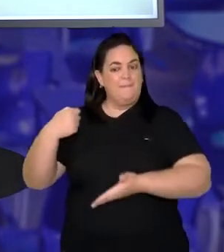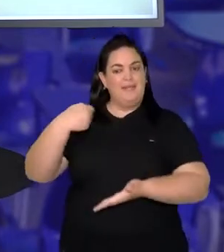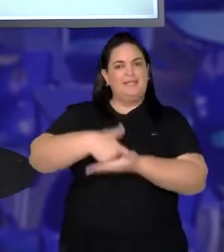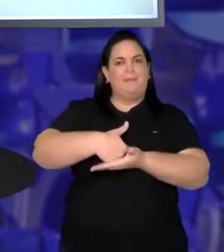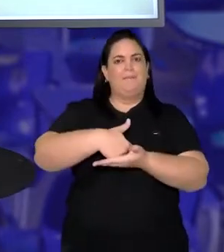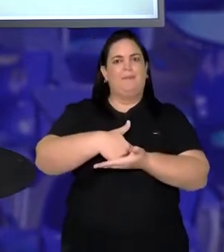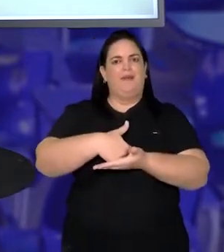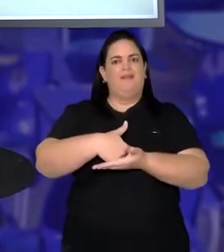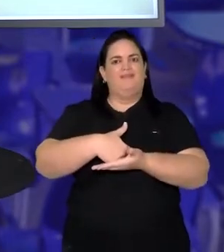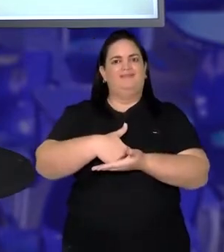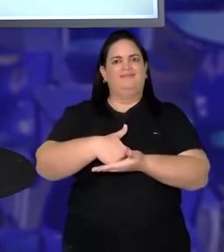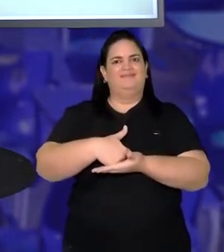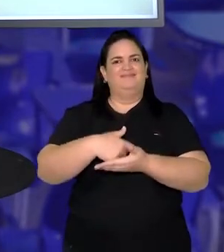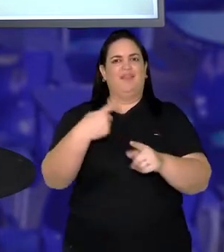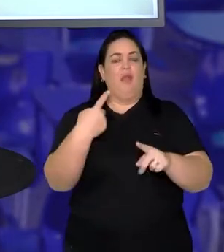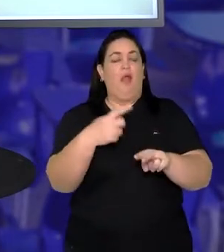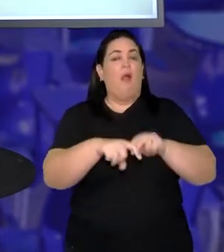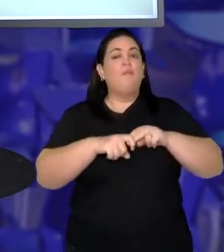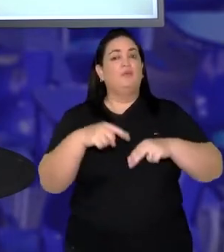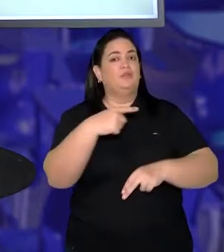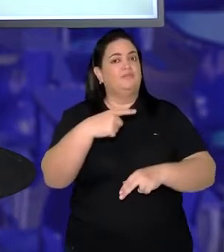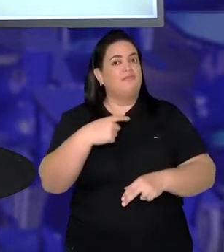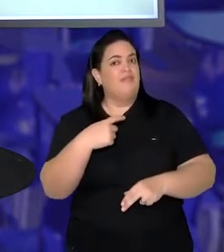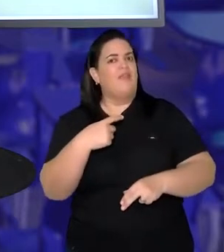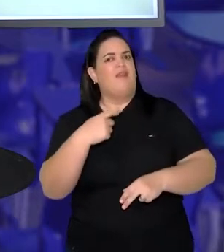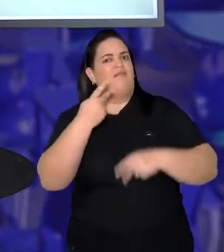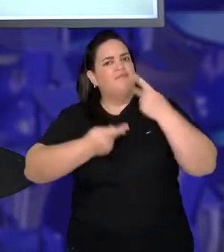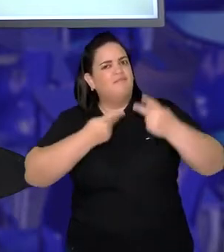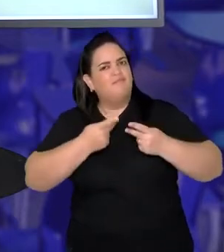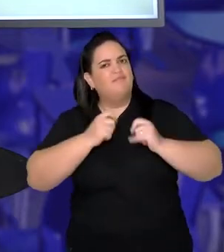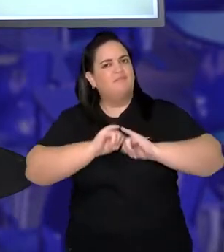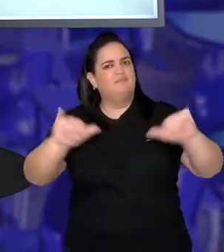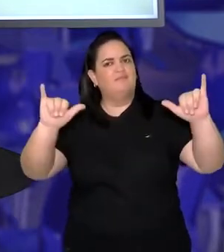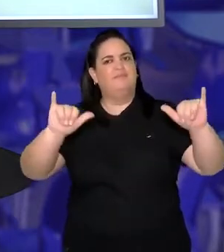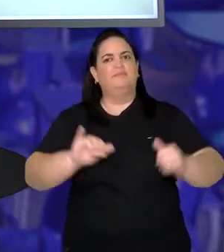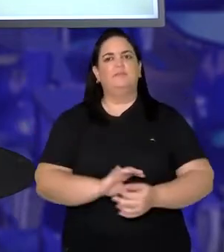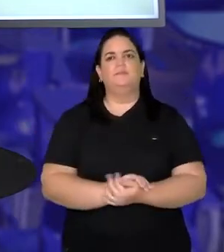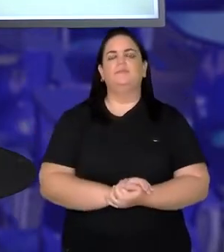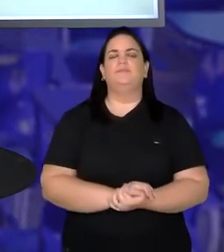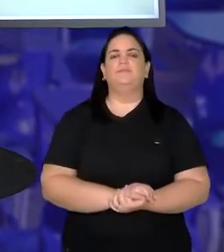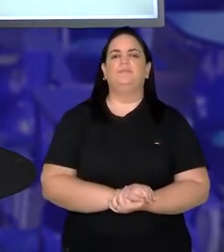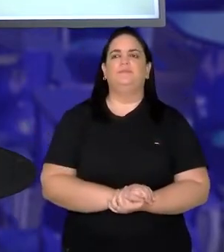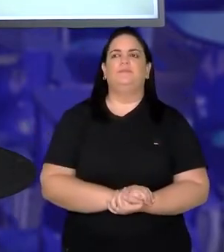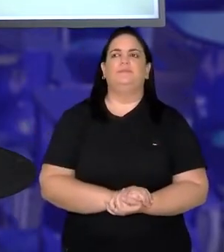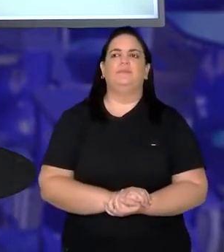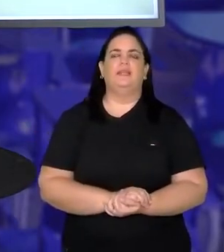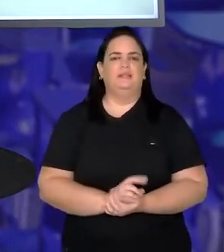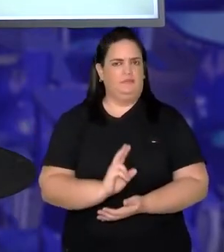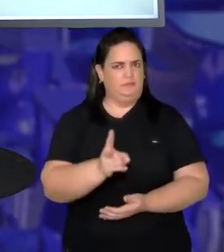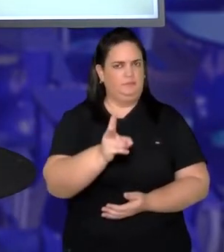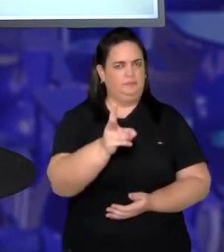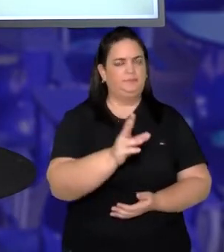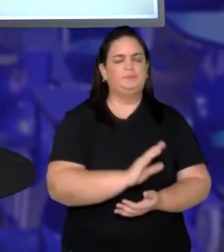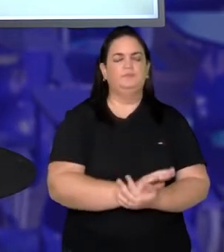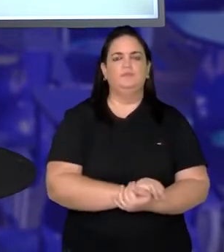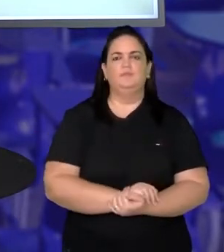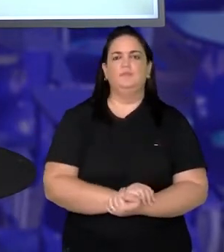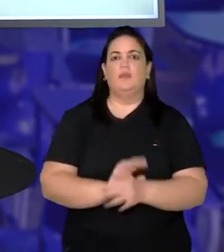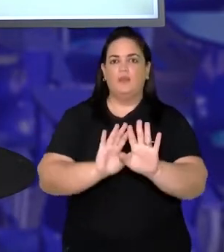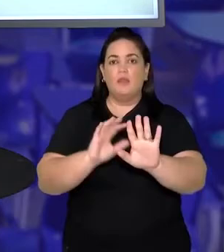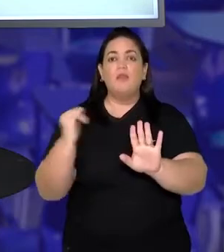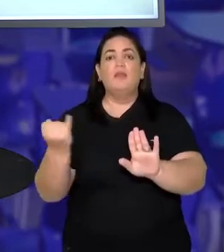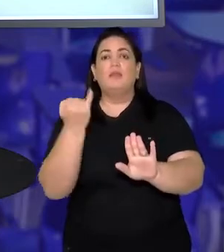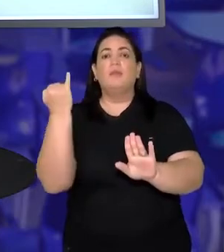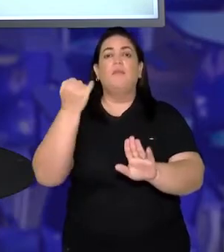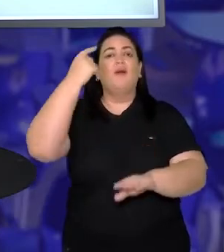mas a divulgação. Então, isso daí é o que entra nesse padrão do merchandising também. Certo? Continuando. E